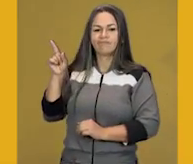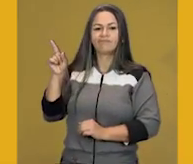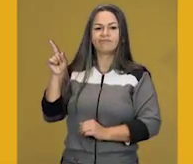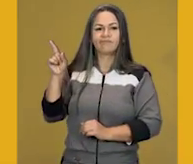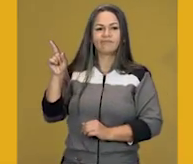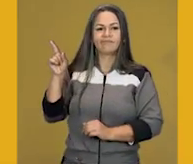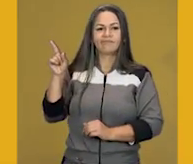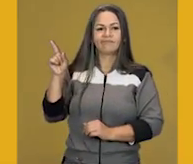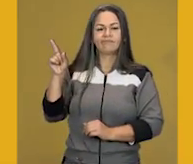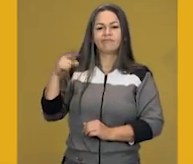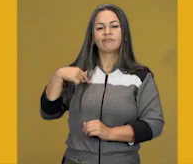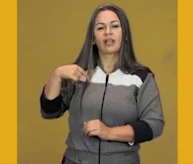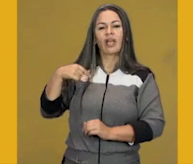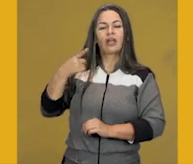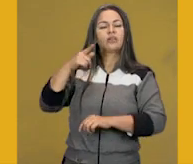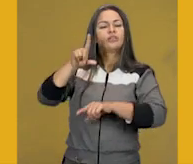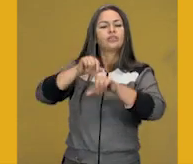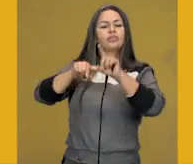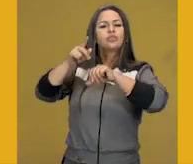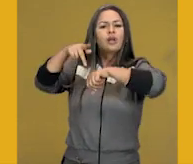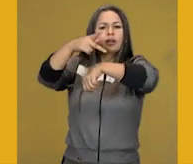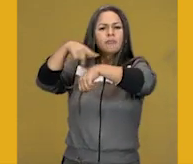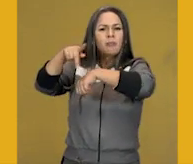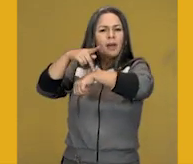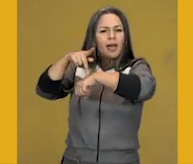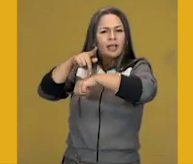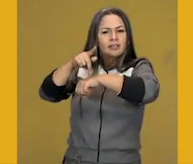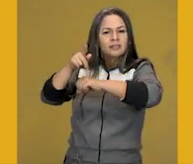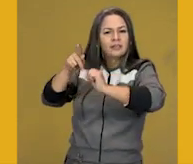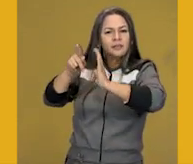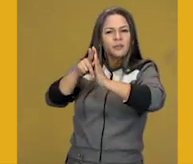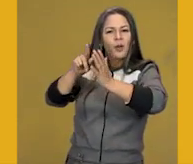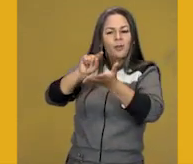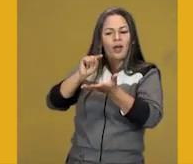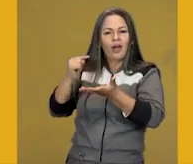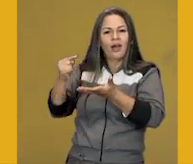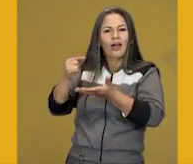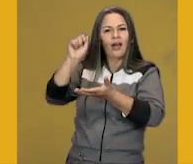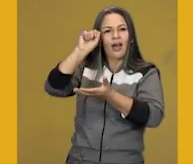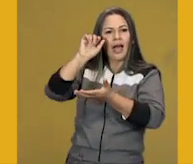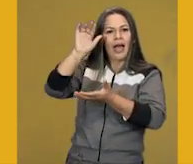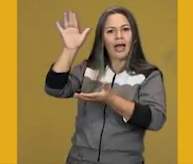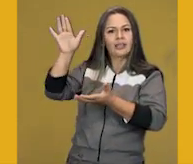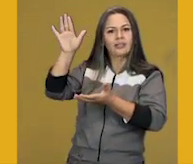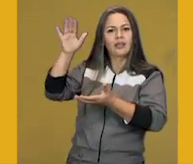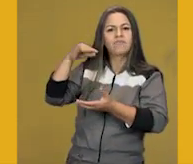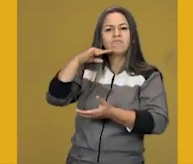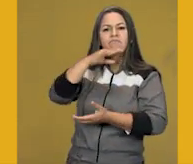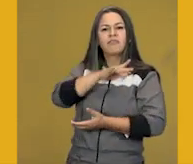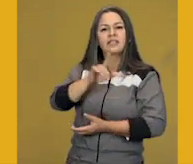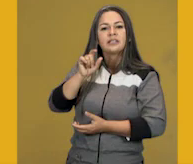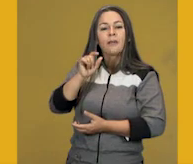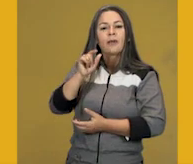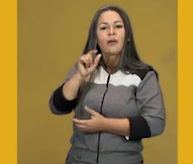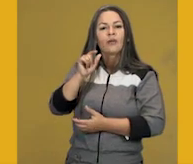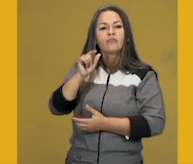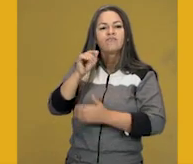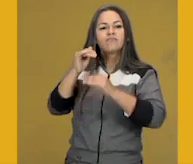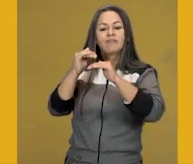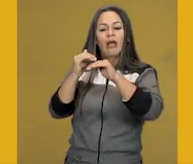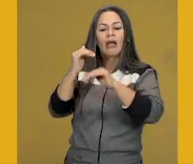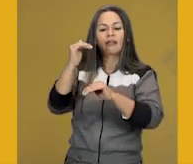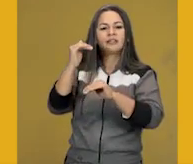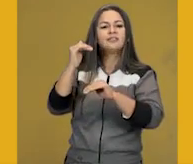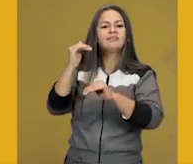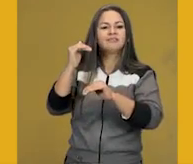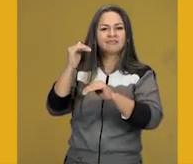nessa tabela, eu peguei países aleatórios, a gente vai observar que há uma discrepância muito grande do IDH de um país para o outro. Aí,